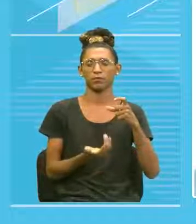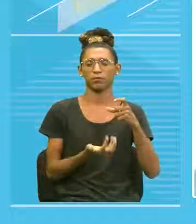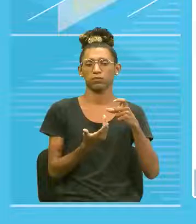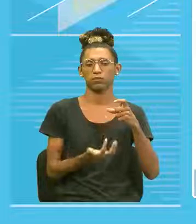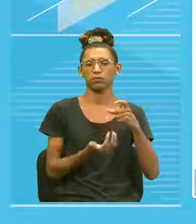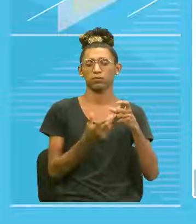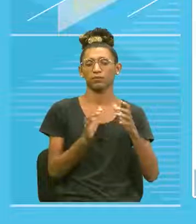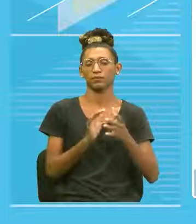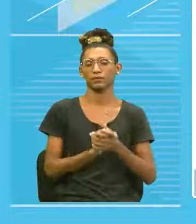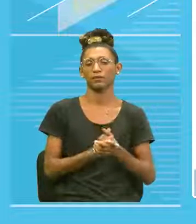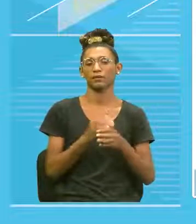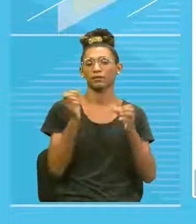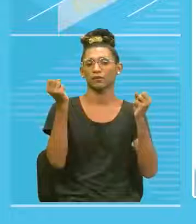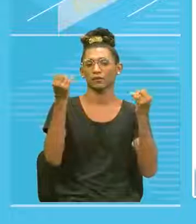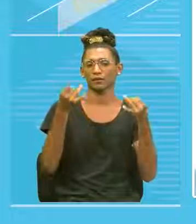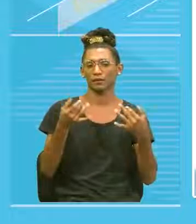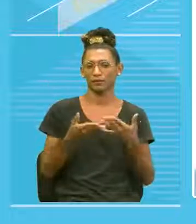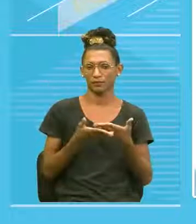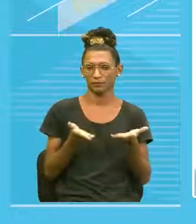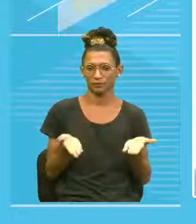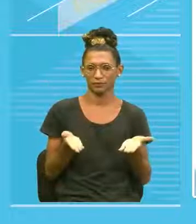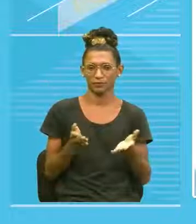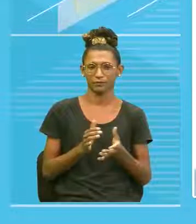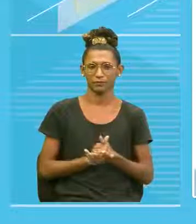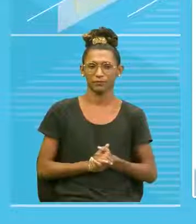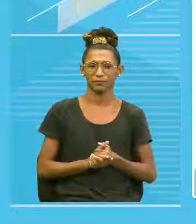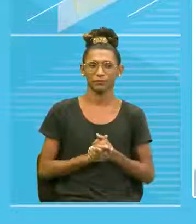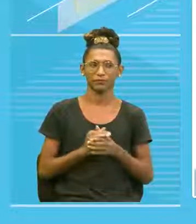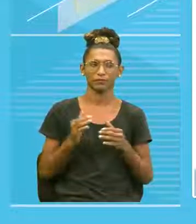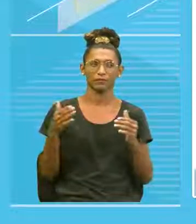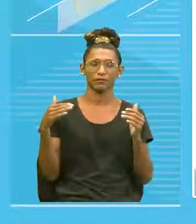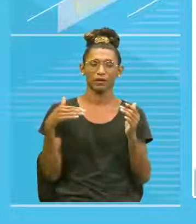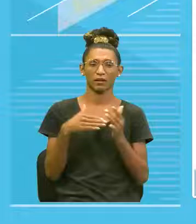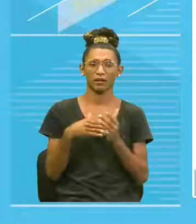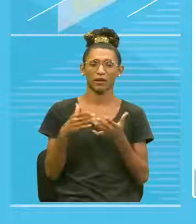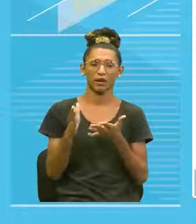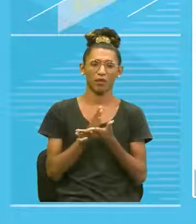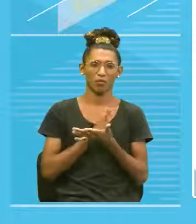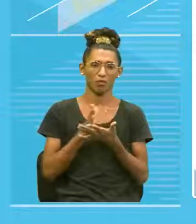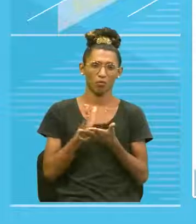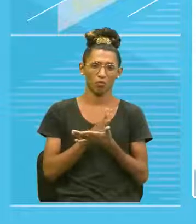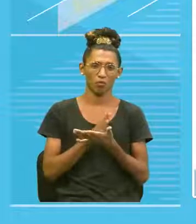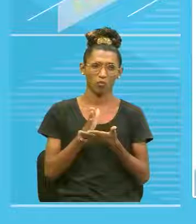e olha o que eu vou dizer e até meados